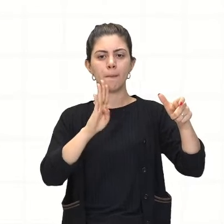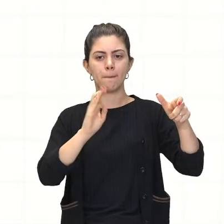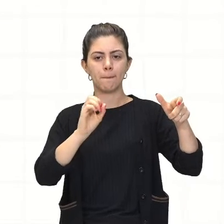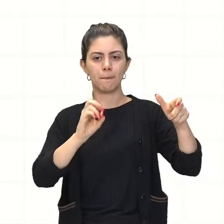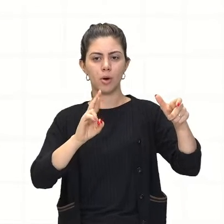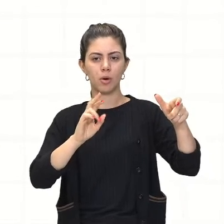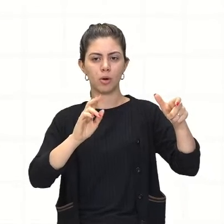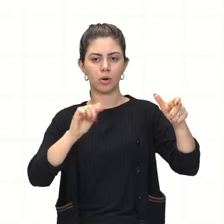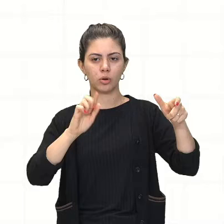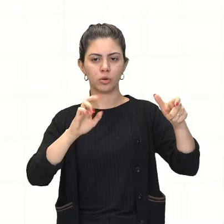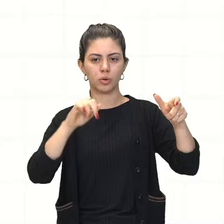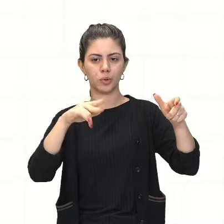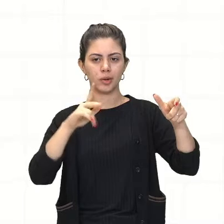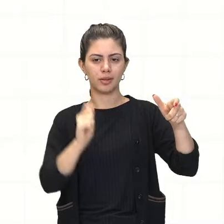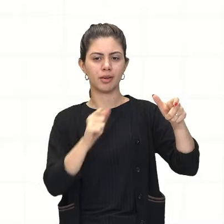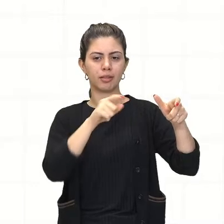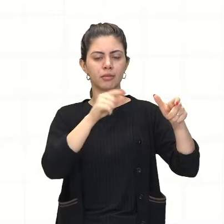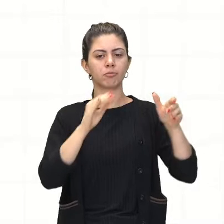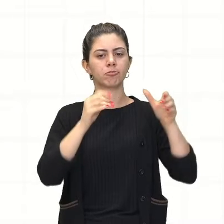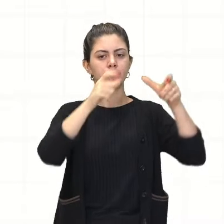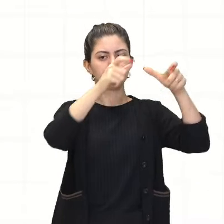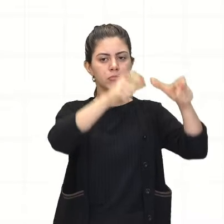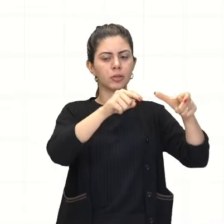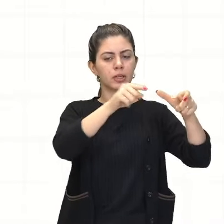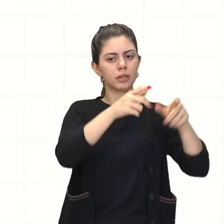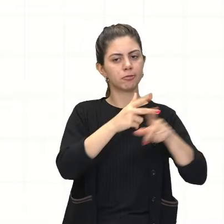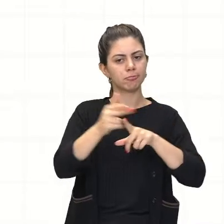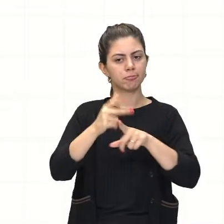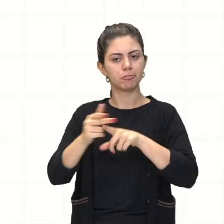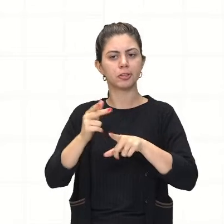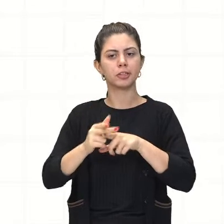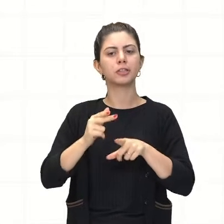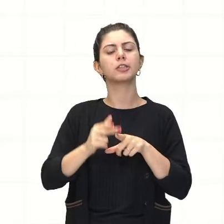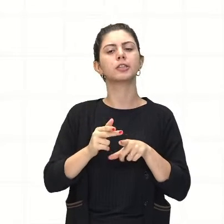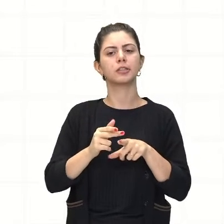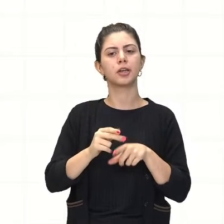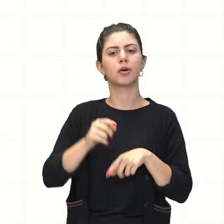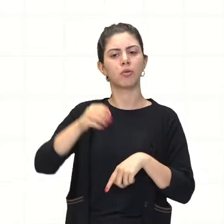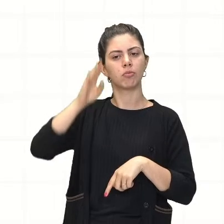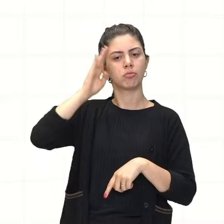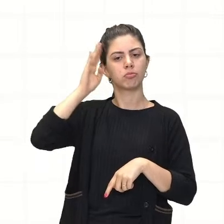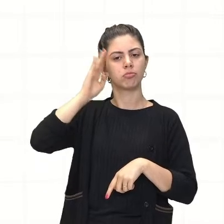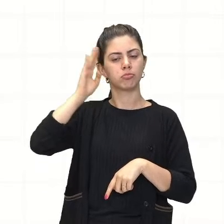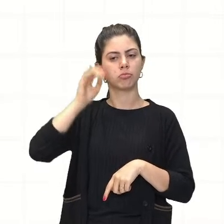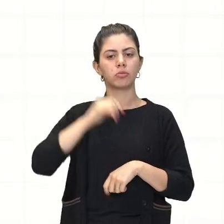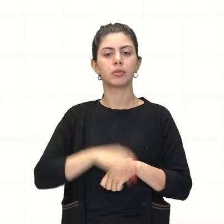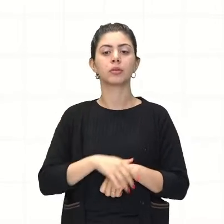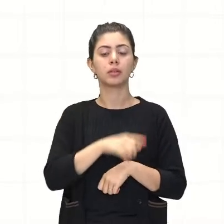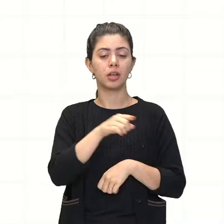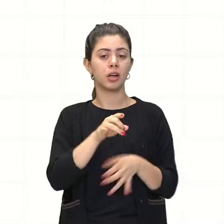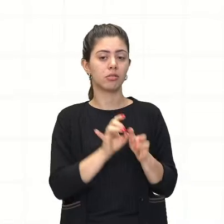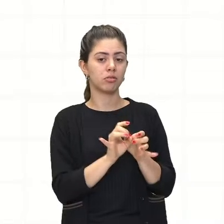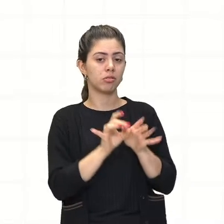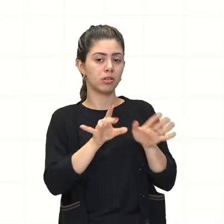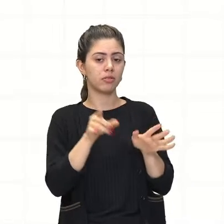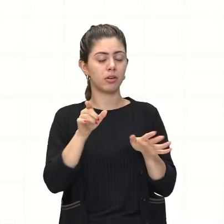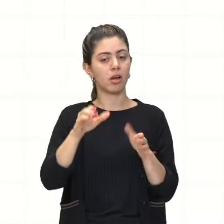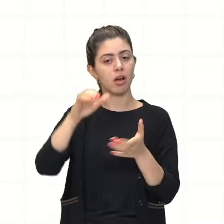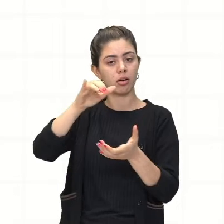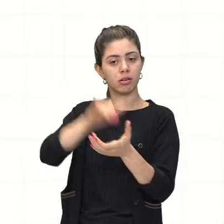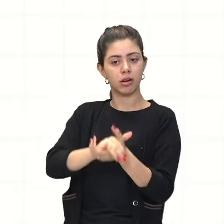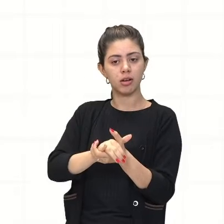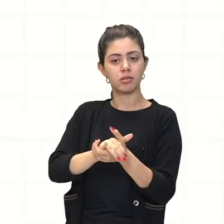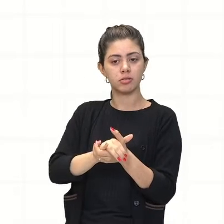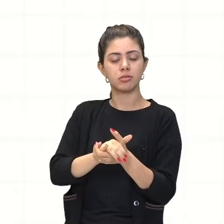condado de Portucale, ou condado portucalense, e autorizando seu casamento com Dona Teresa,